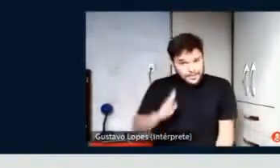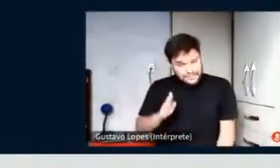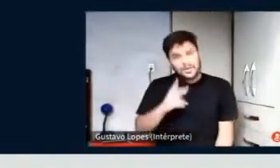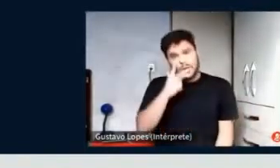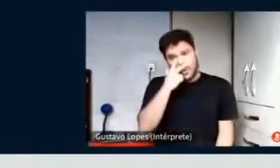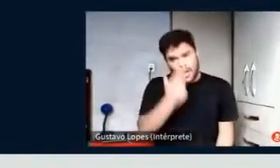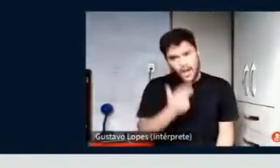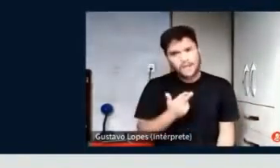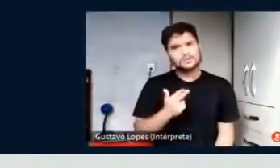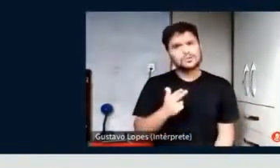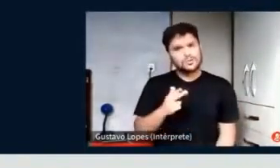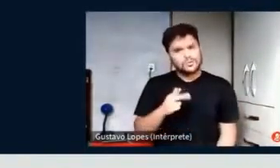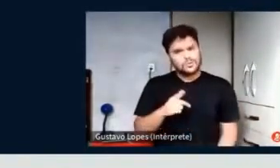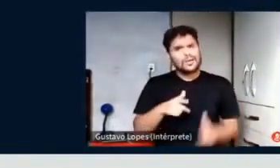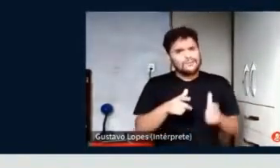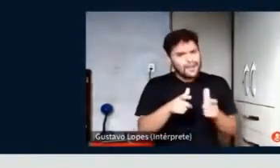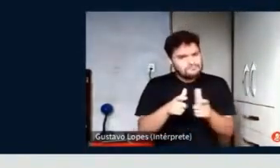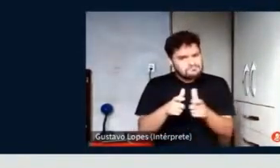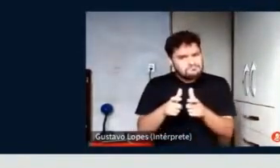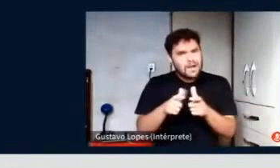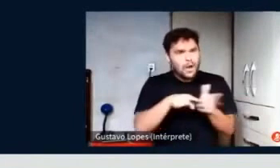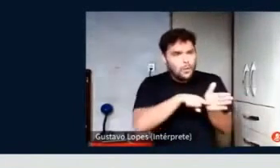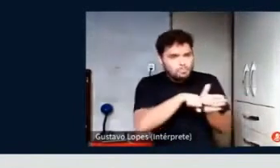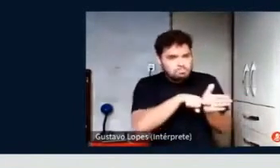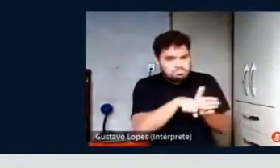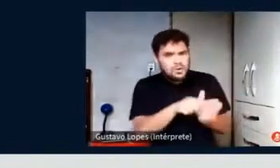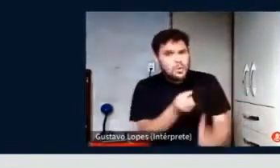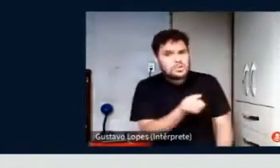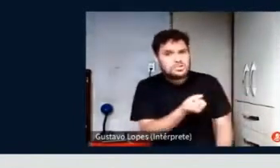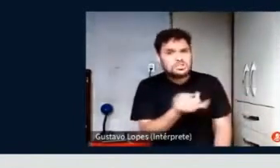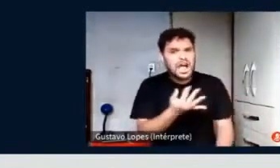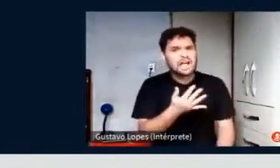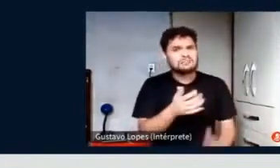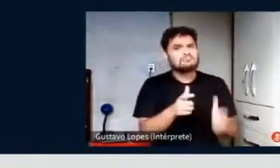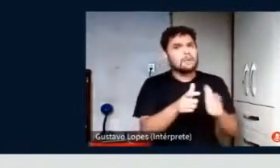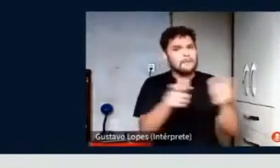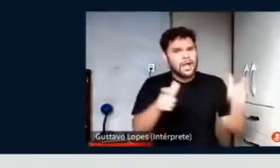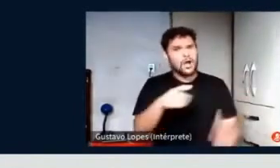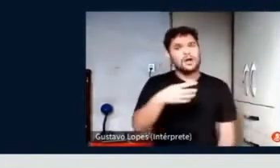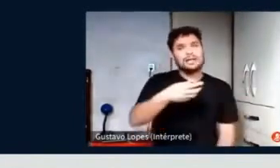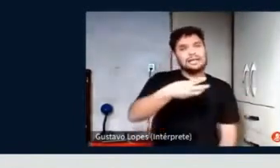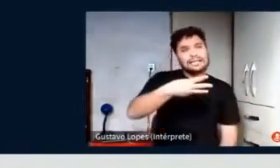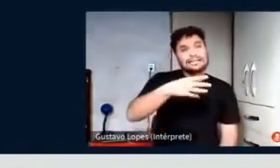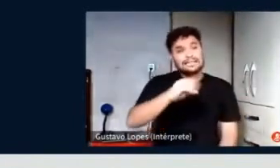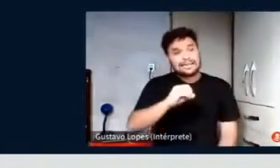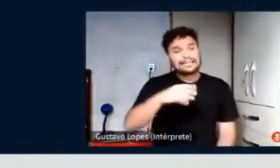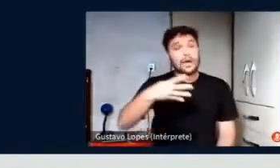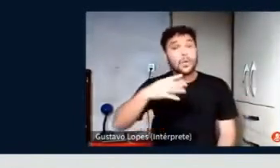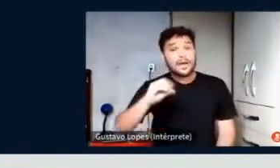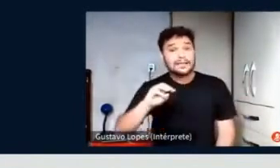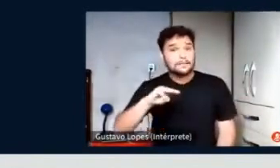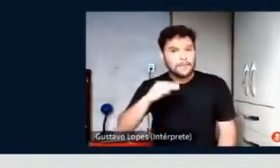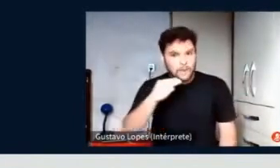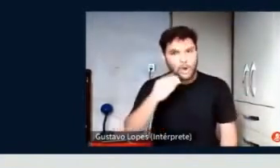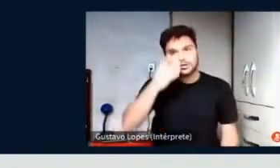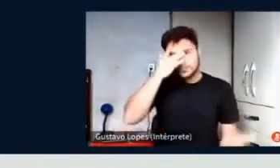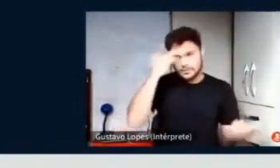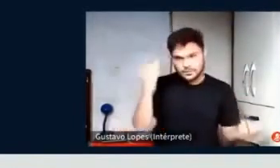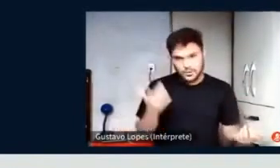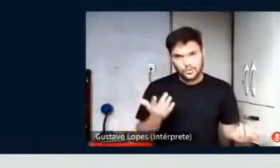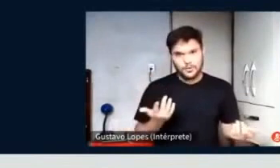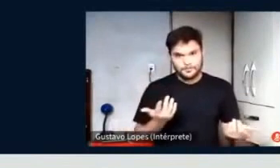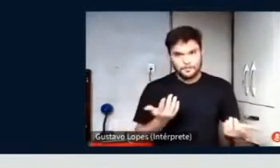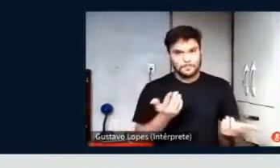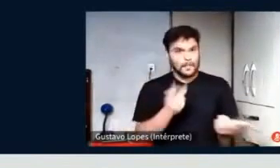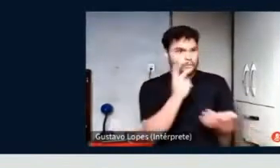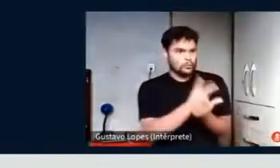muito superiores, né, a 30, 40 milhões de casos. Isso, obviamente, não é todo mundo no mesmo lugar,